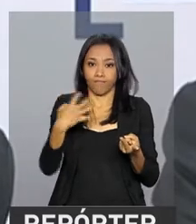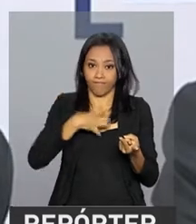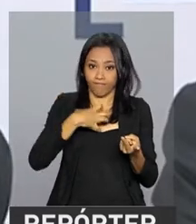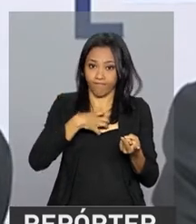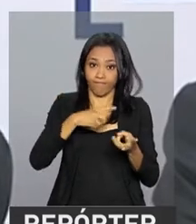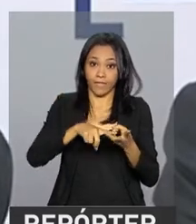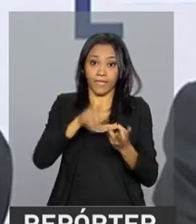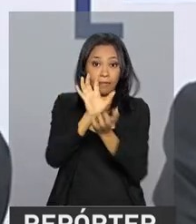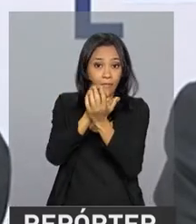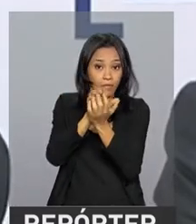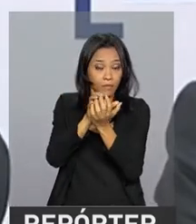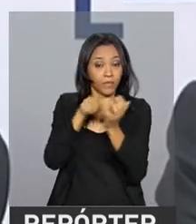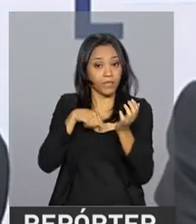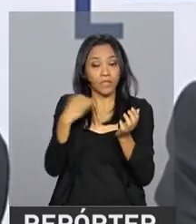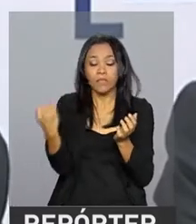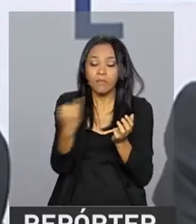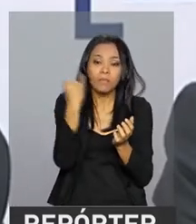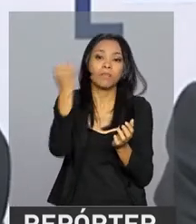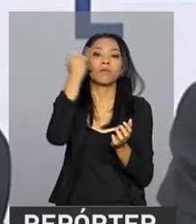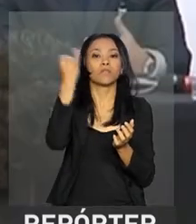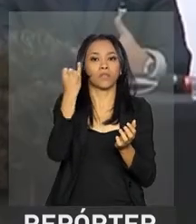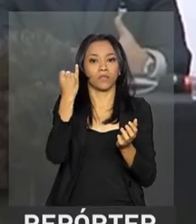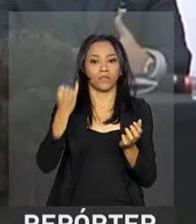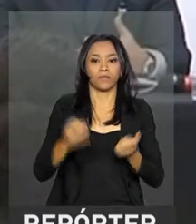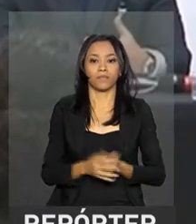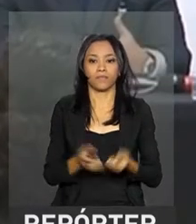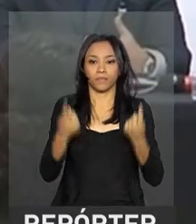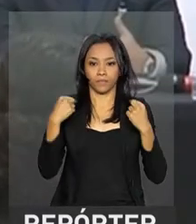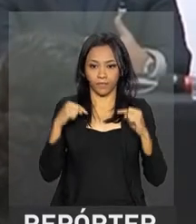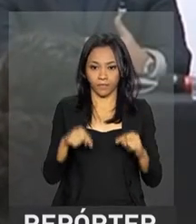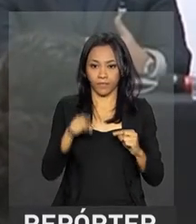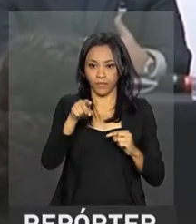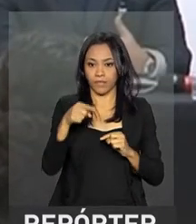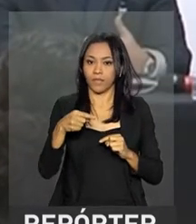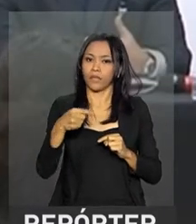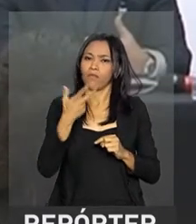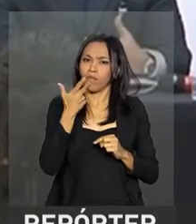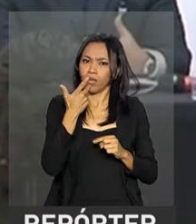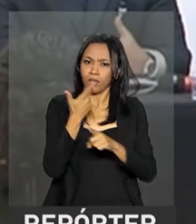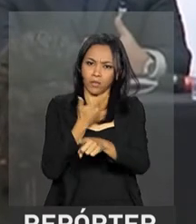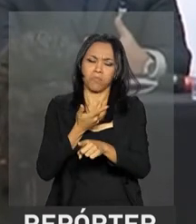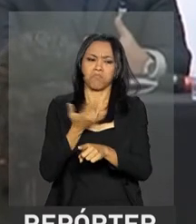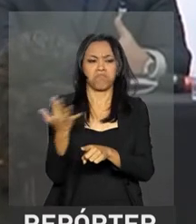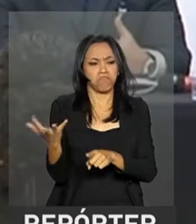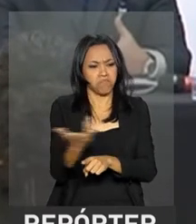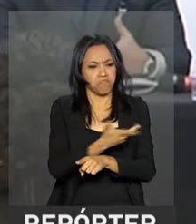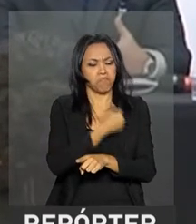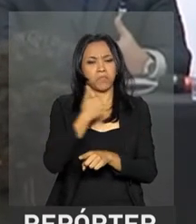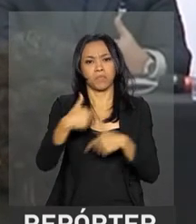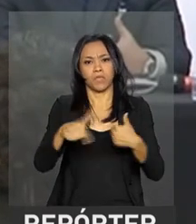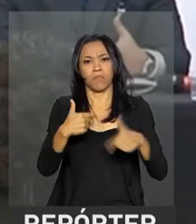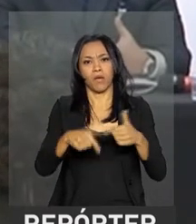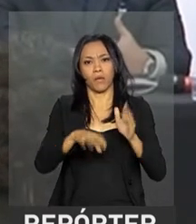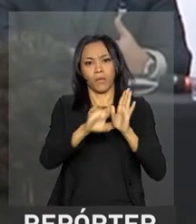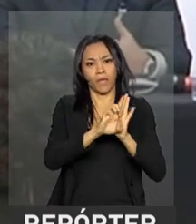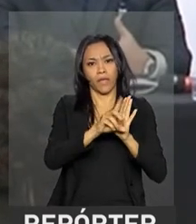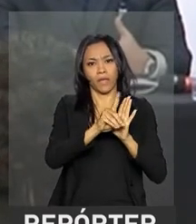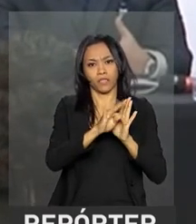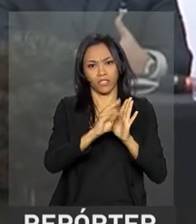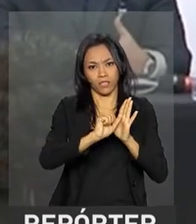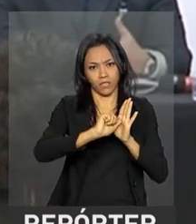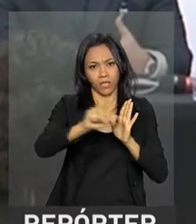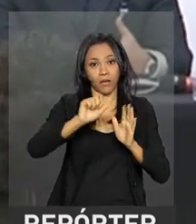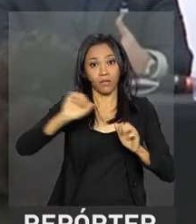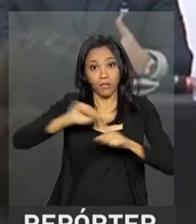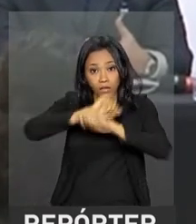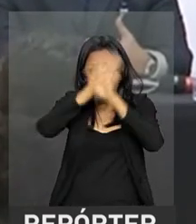importância para as necessidades atuais. Belíssimo trabalho, um edital claro, tá, de fácil